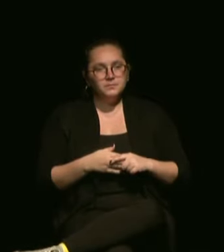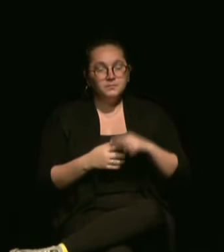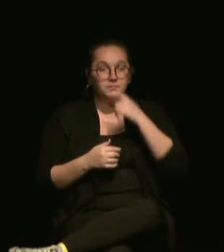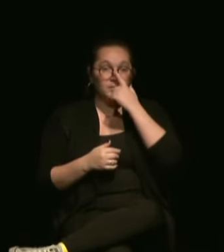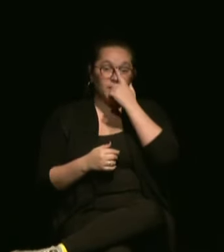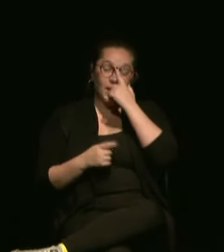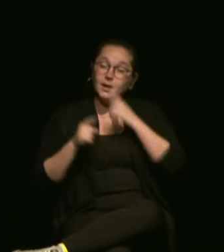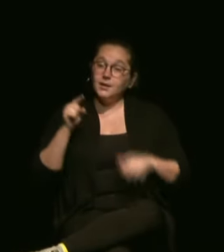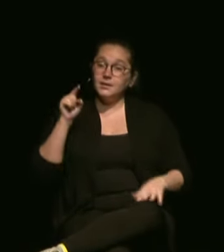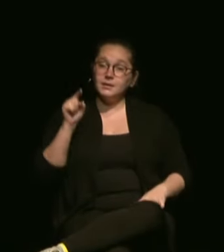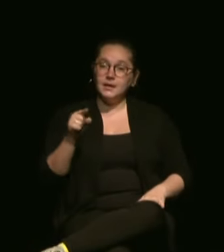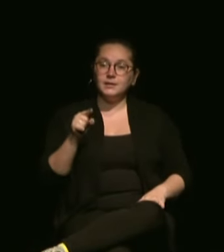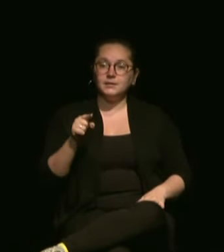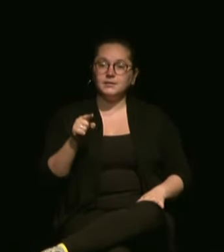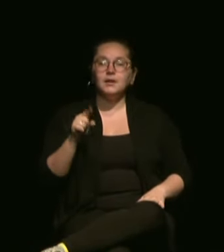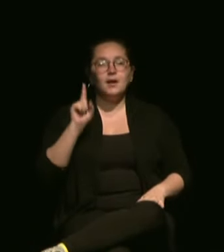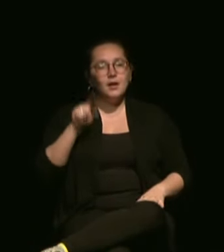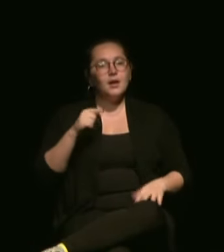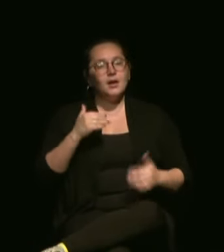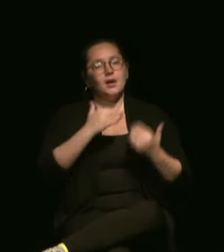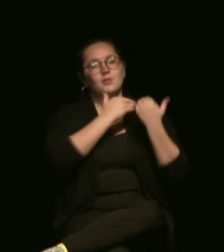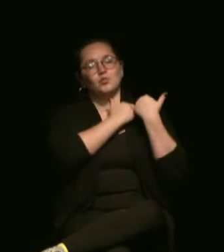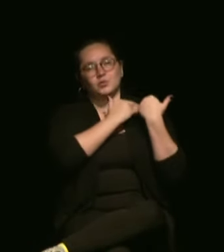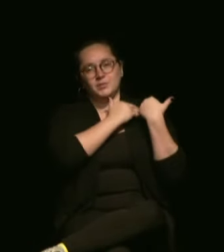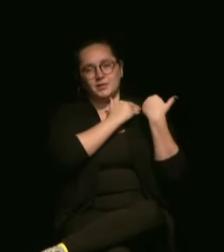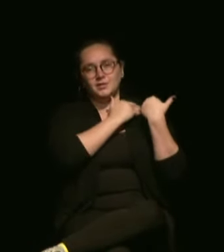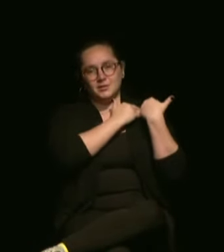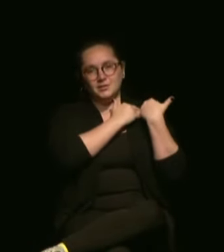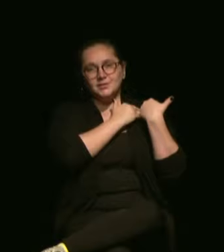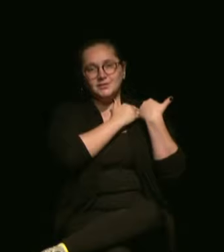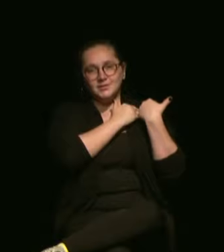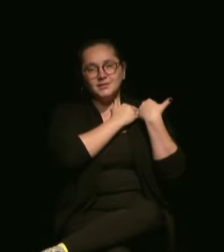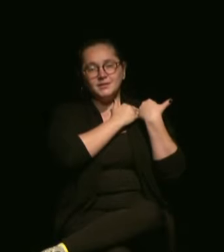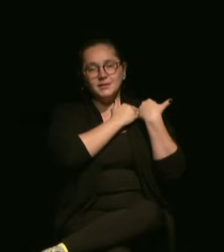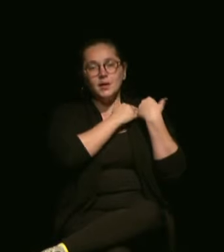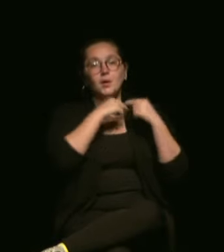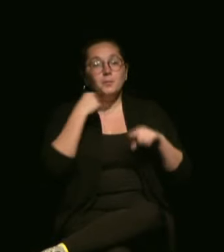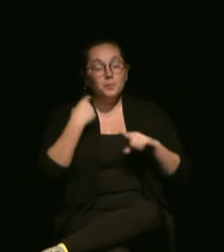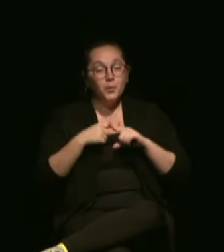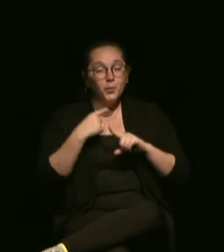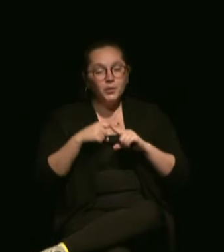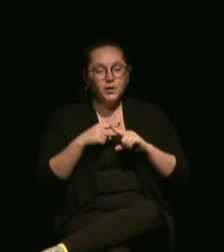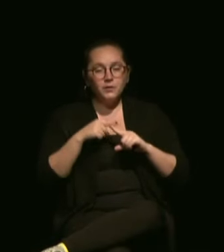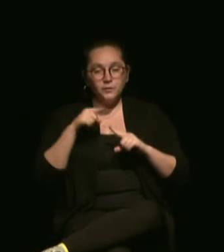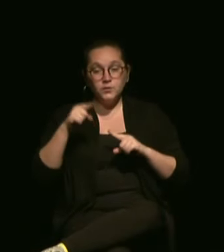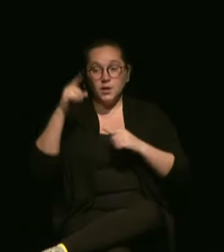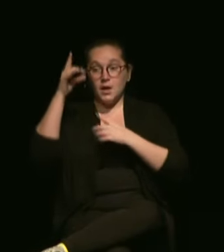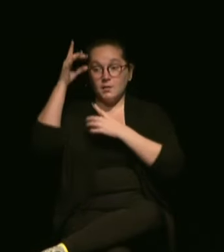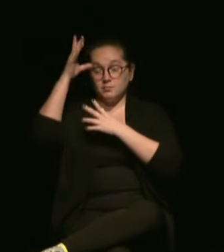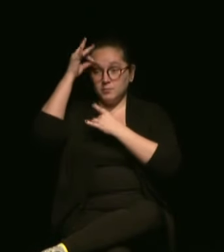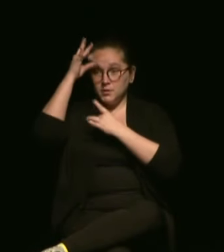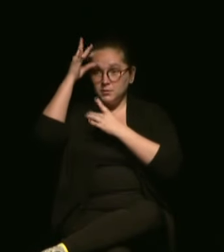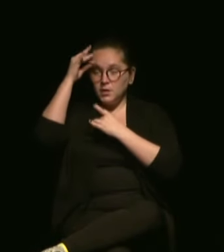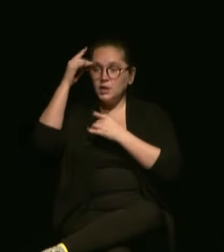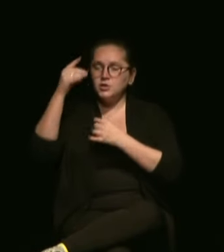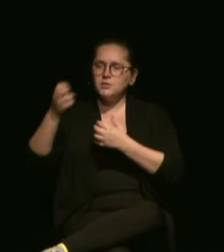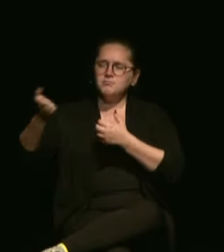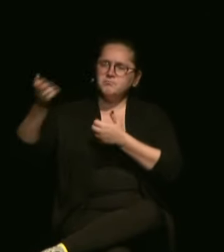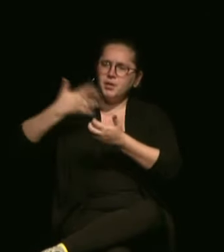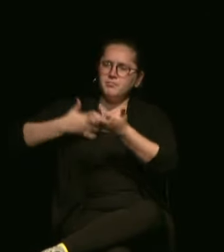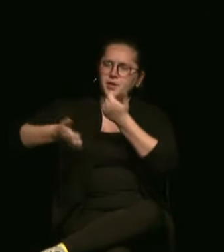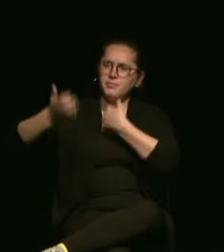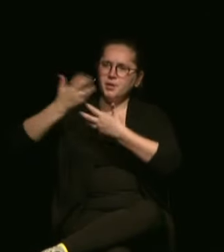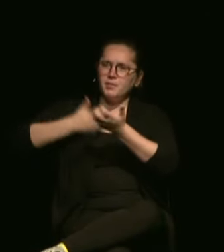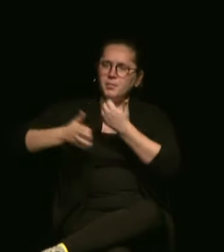E essa é a característica da responsabilidade, né? Você acredita no que o teu personagem está te dizendo e você não